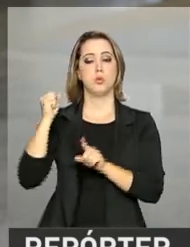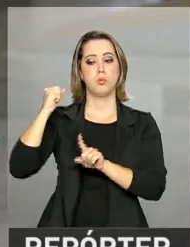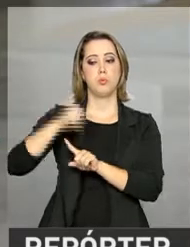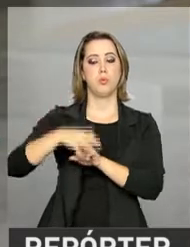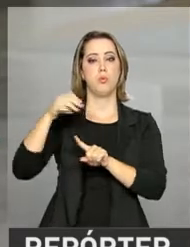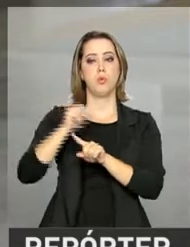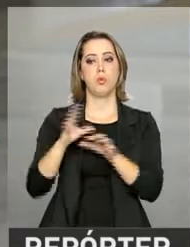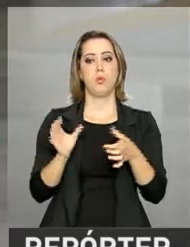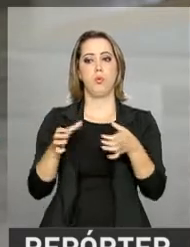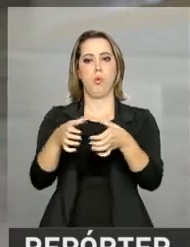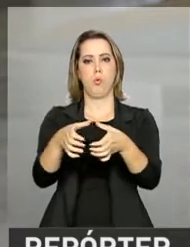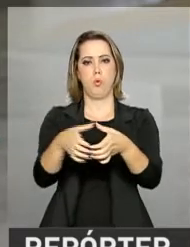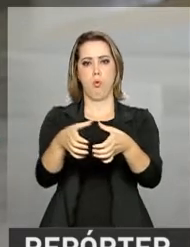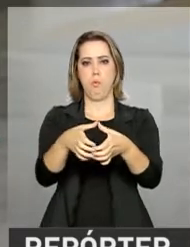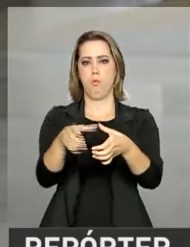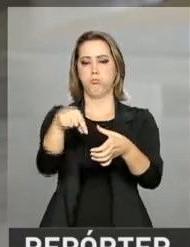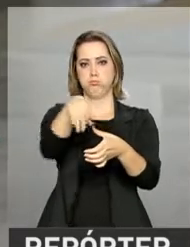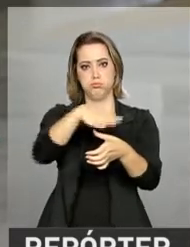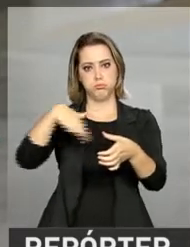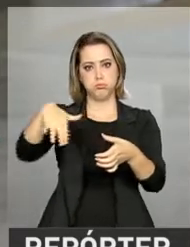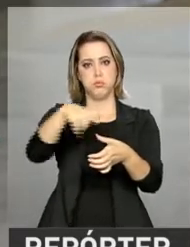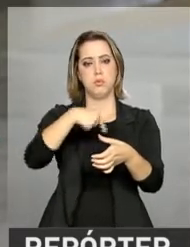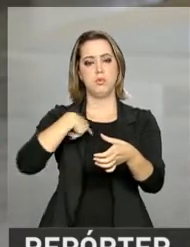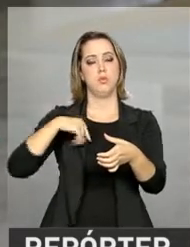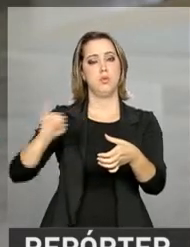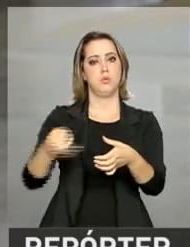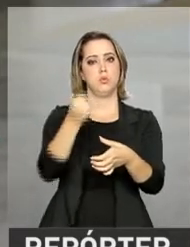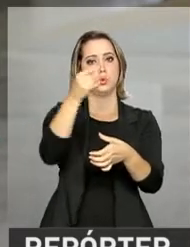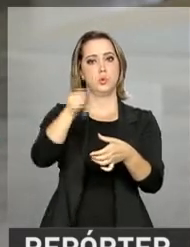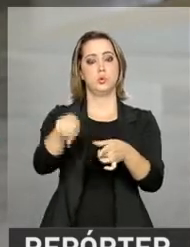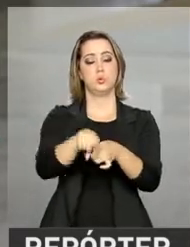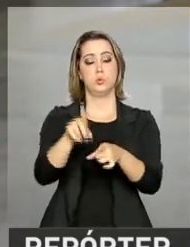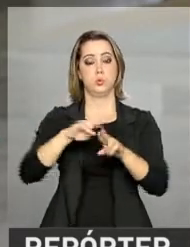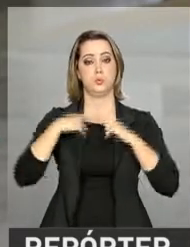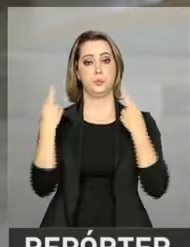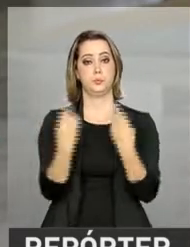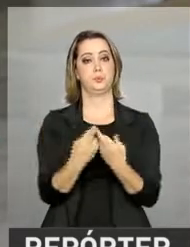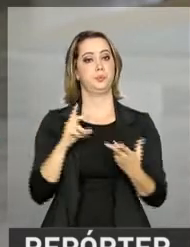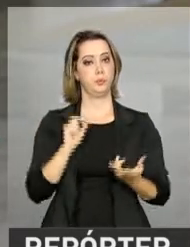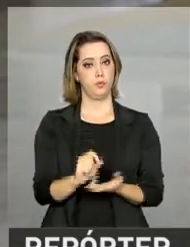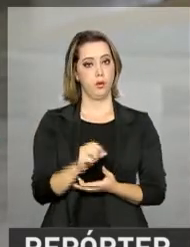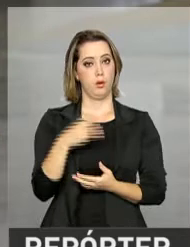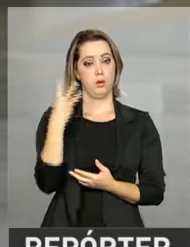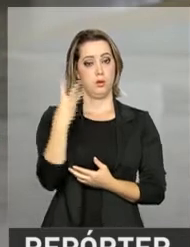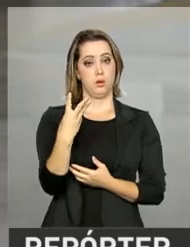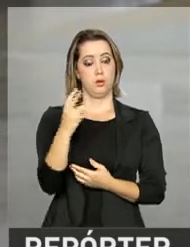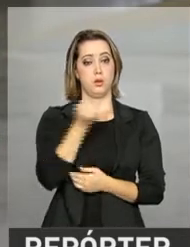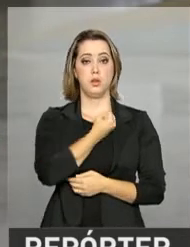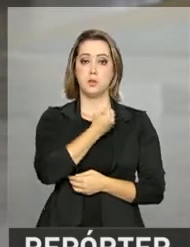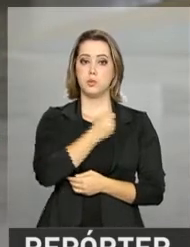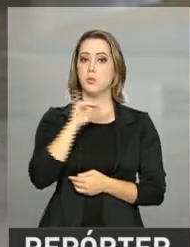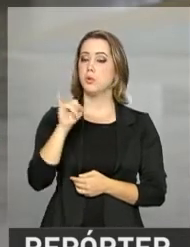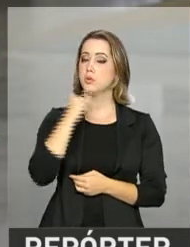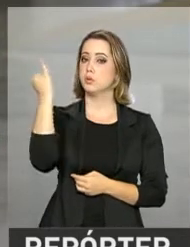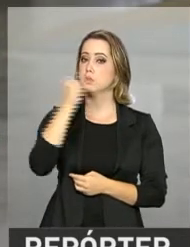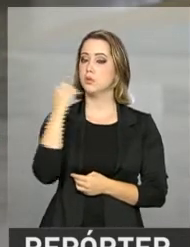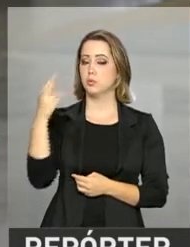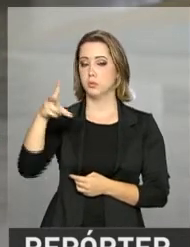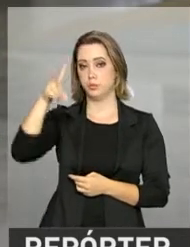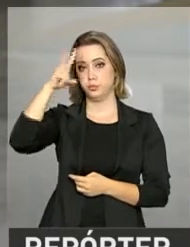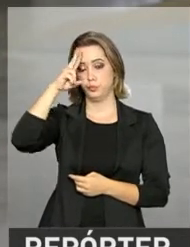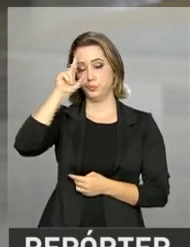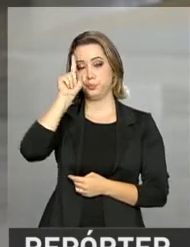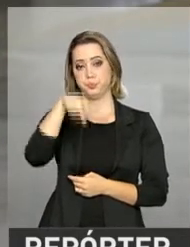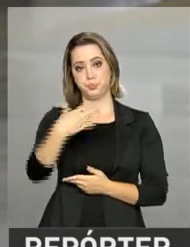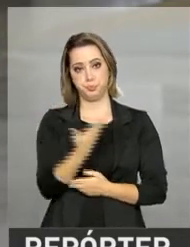monetária faz essas reuniões com esse objetivo outros três números do boletim focus desta segunda feira